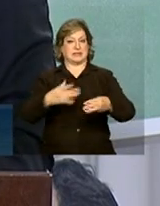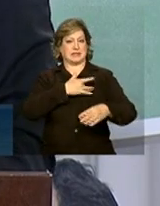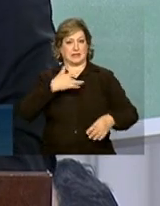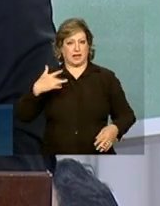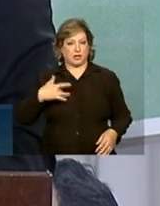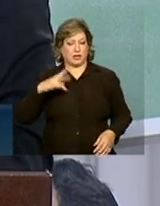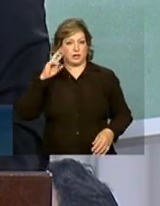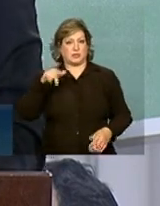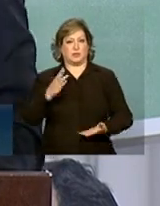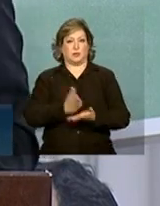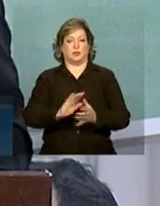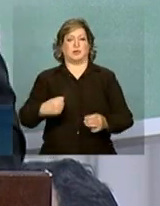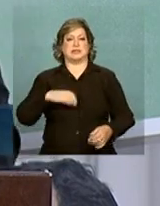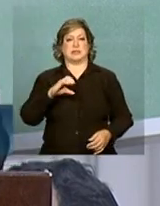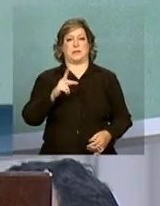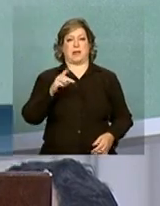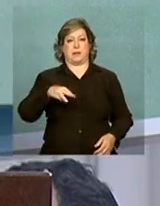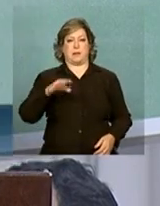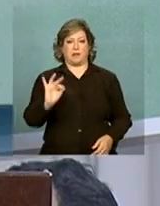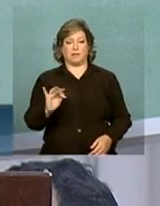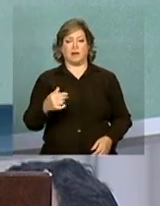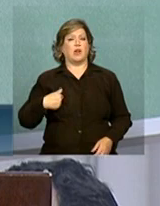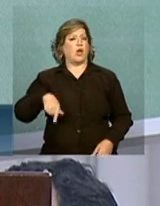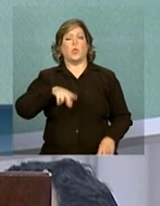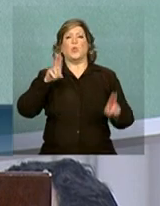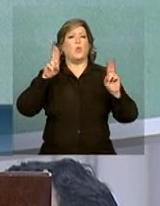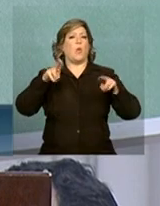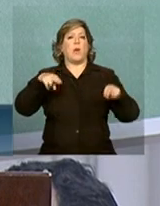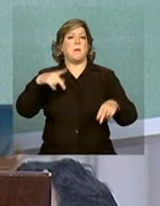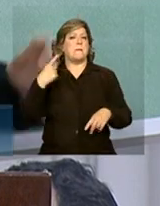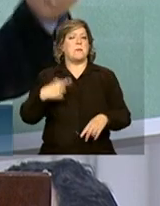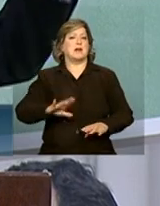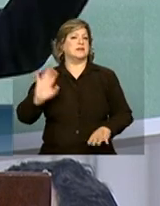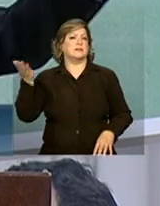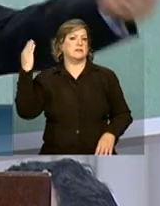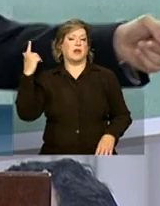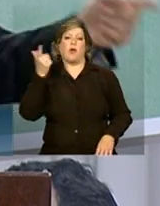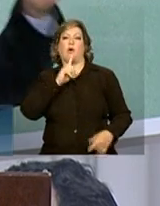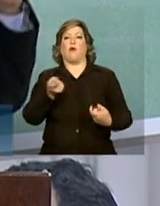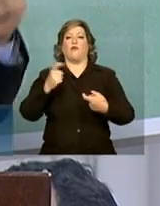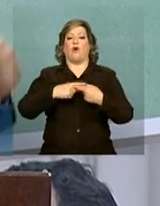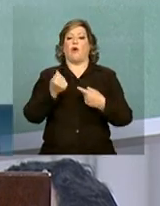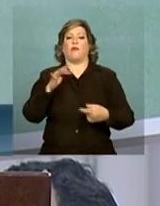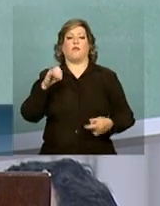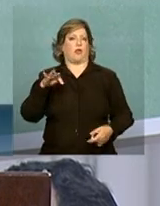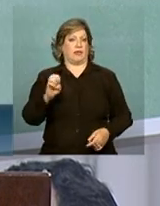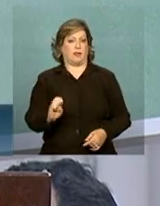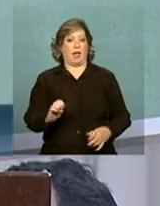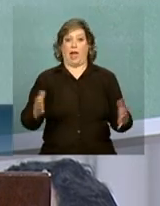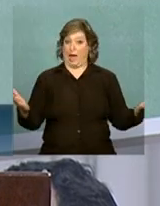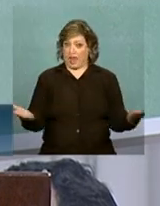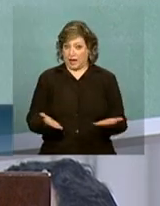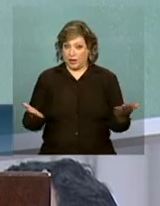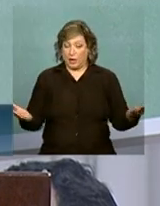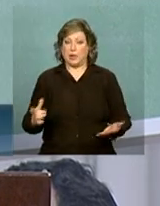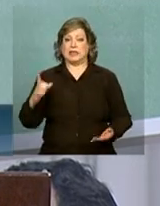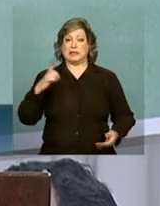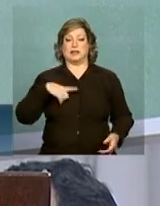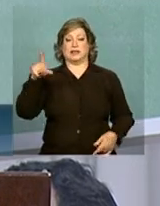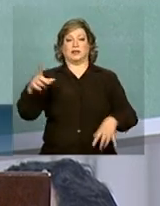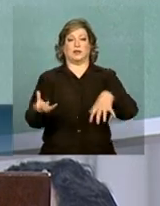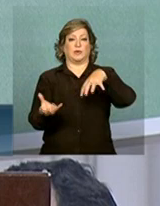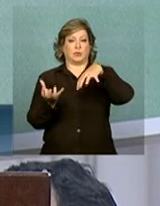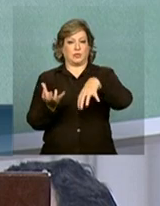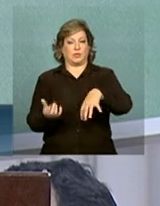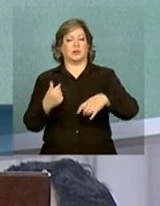extinção da CPMF, nunca mais nós tínhamos recuperado uma fonte. Agora já temos a fonte que o Congresso Nacional,